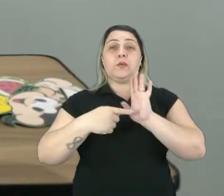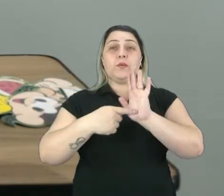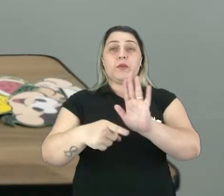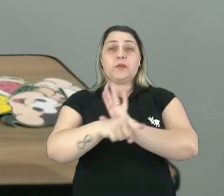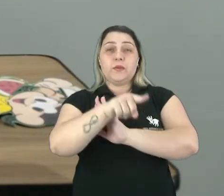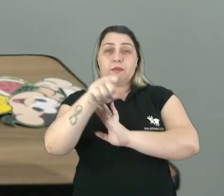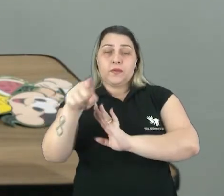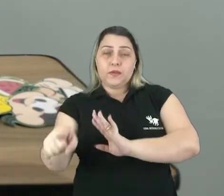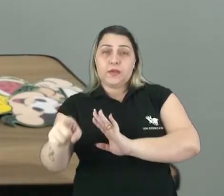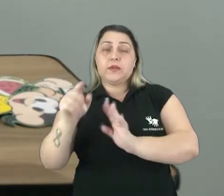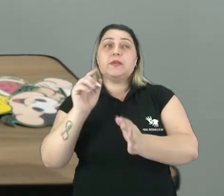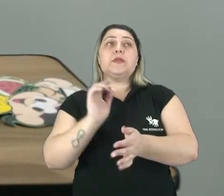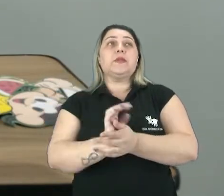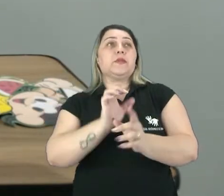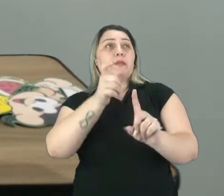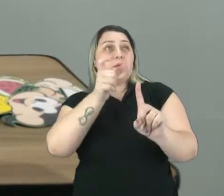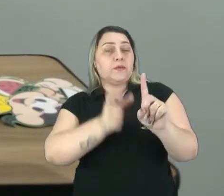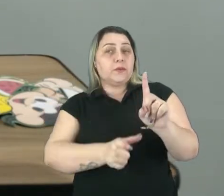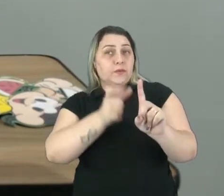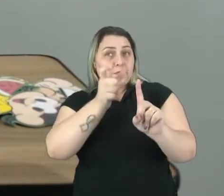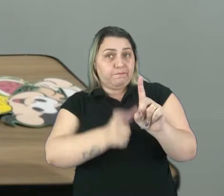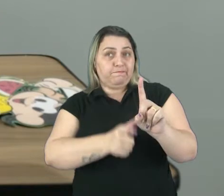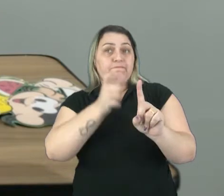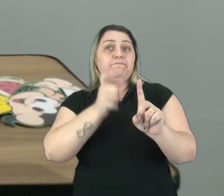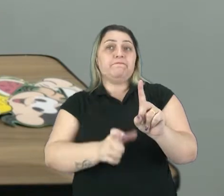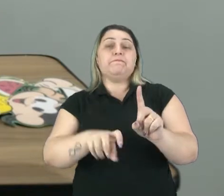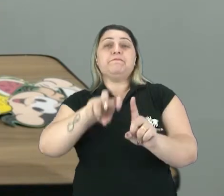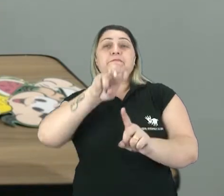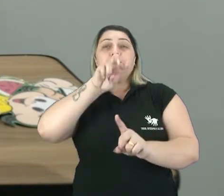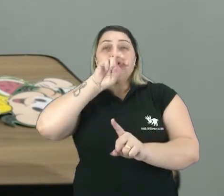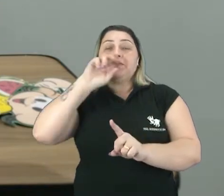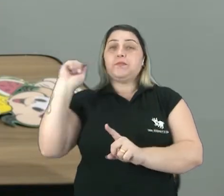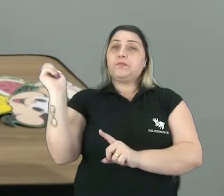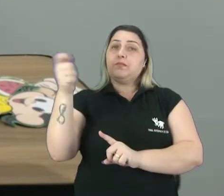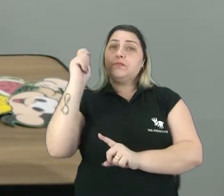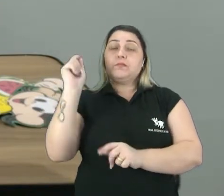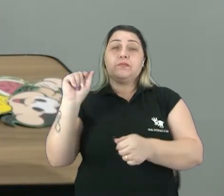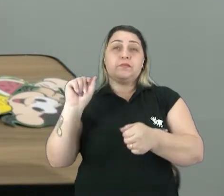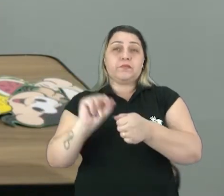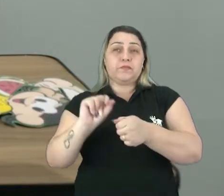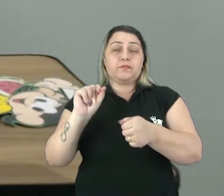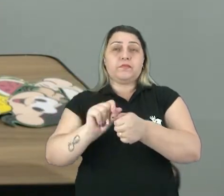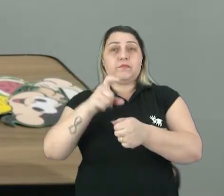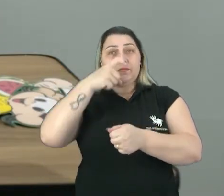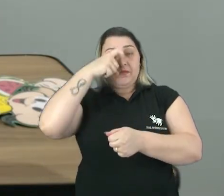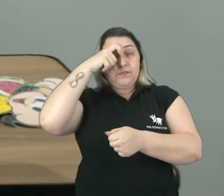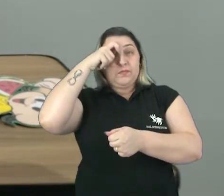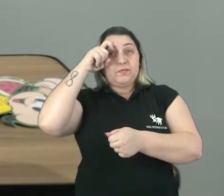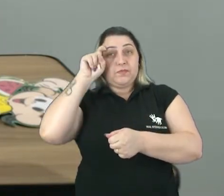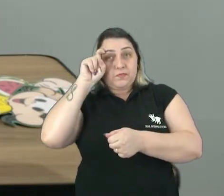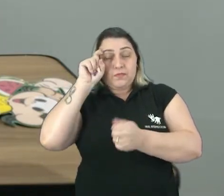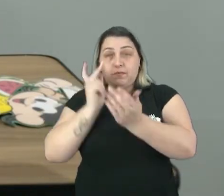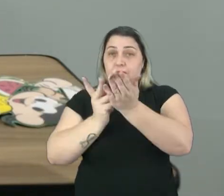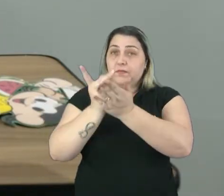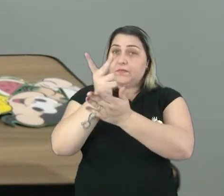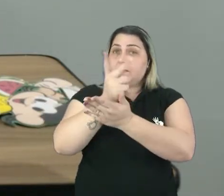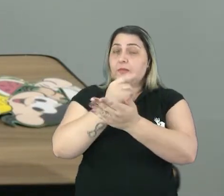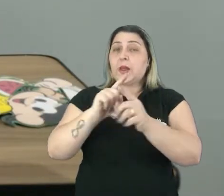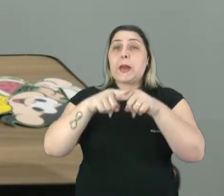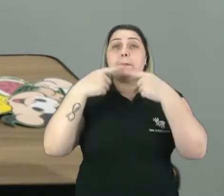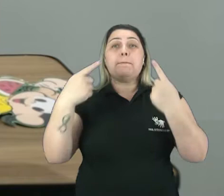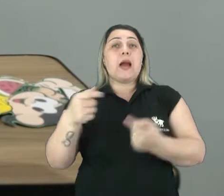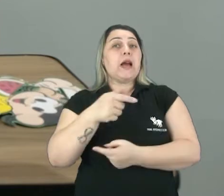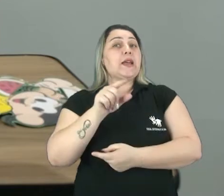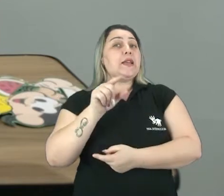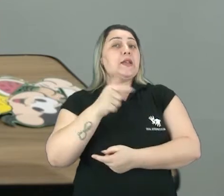acabei de mostrar para vocês são os personagens da Turma da Mônica que foram criados por Maurício de Souza. Mas